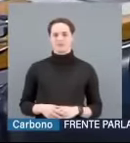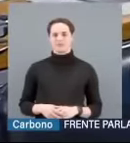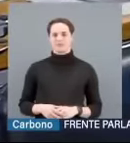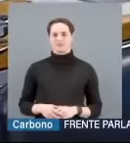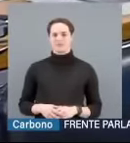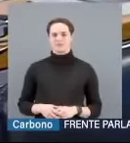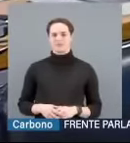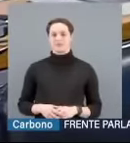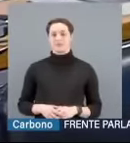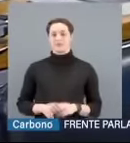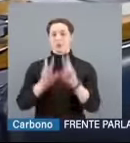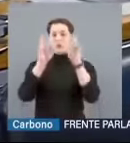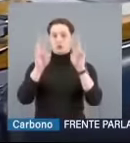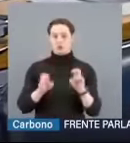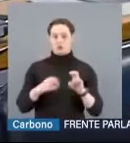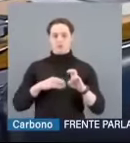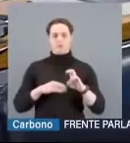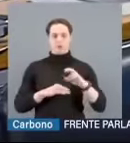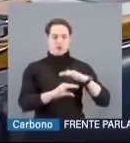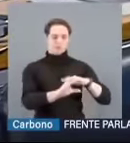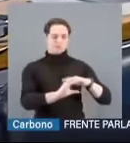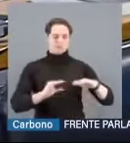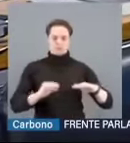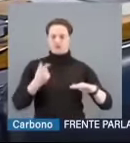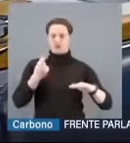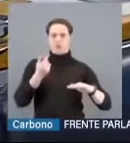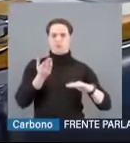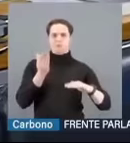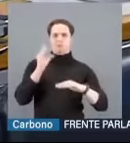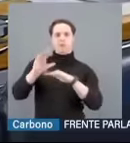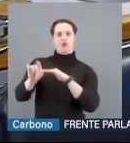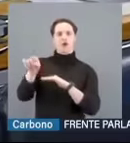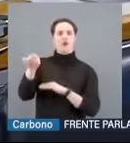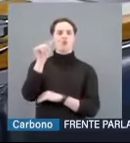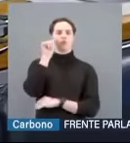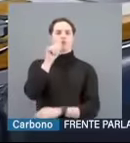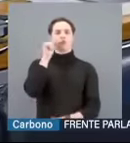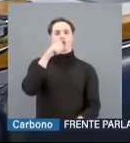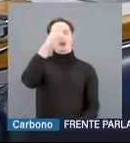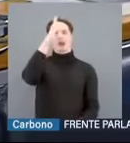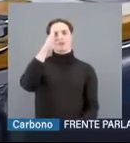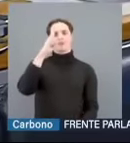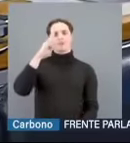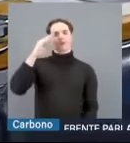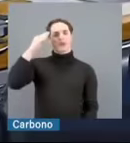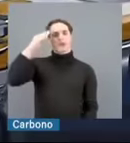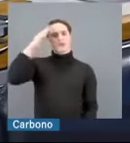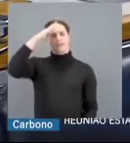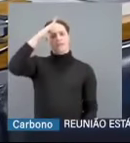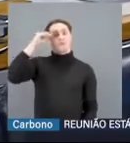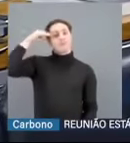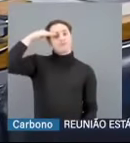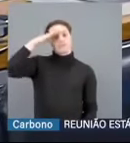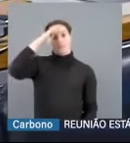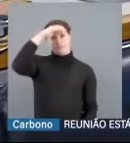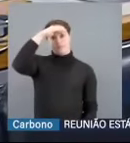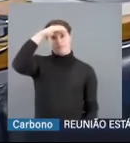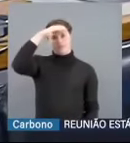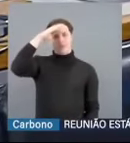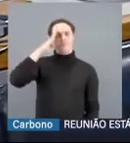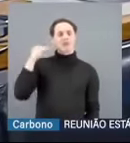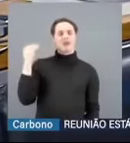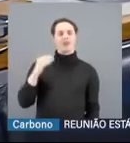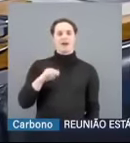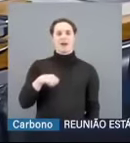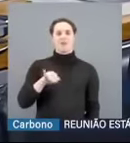Sobre os depósitos e saques na conta de Michele, o senhor sabe a origem dos recursos desse dinheiro em espécie na conta da primeira-dama